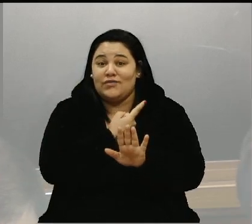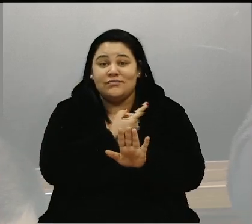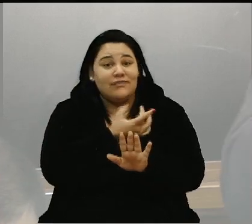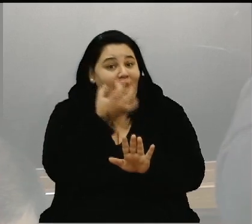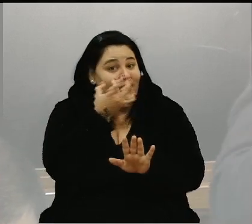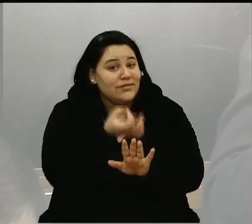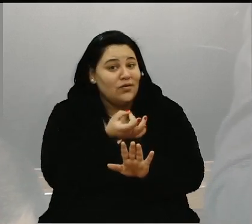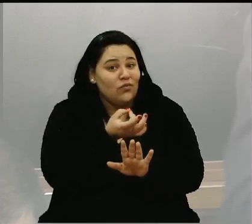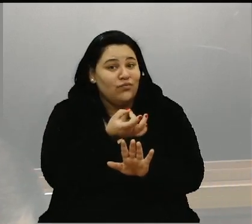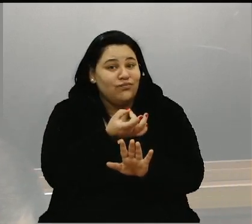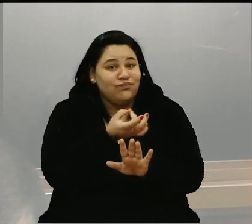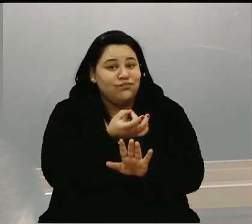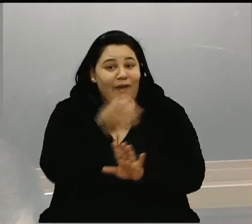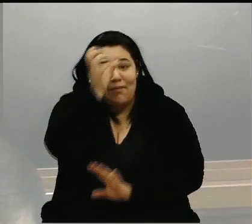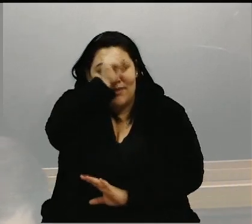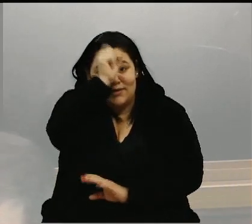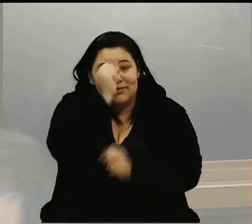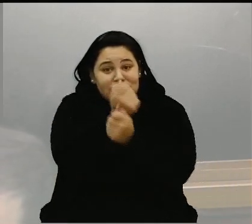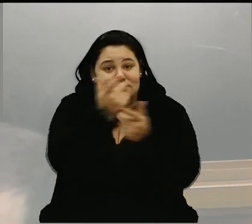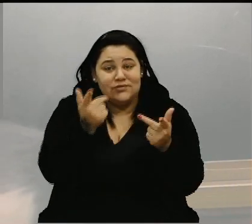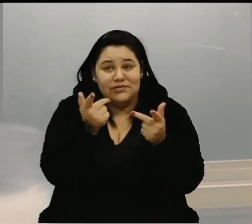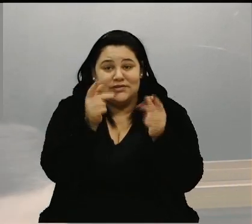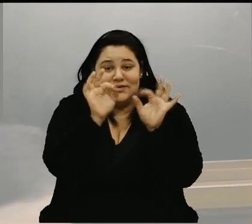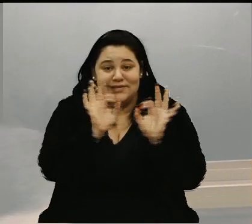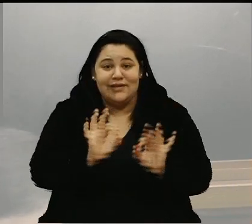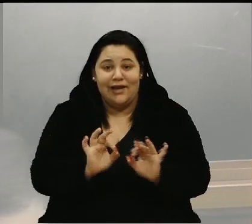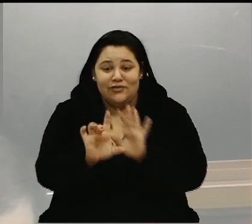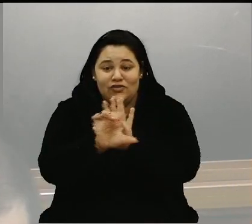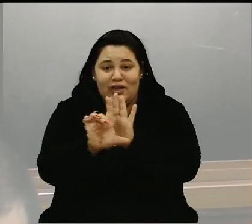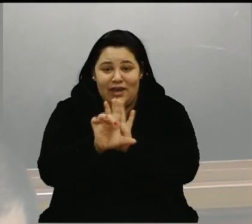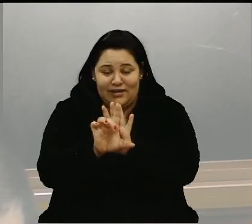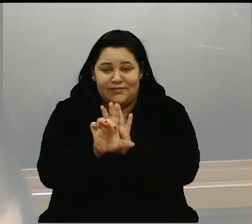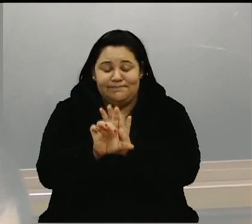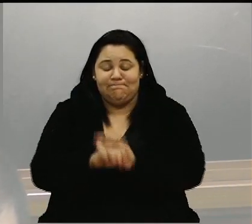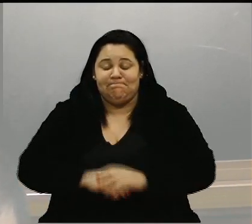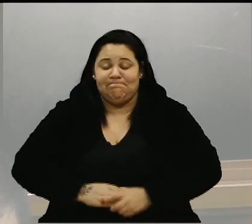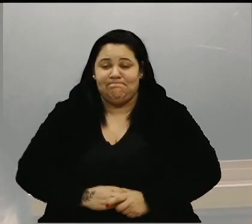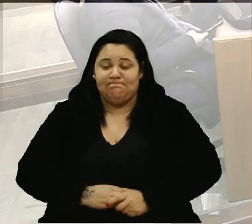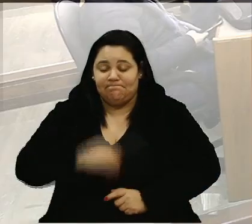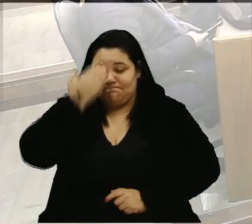atentarmos sobre essa problemática. Obrigado, presidente.